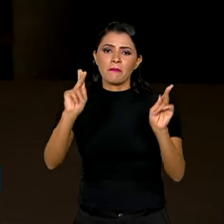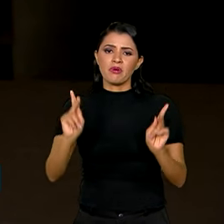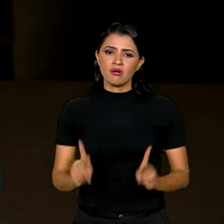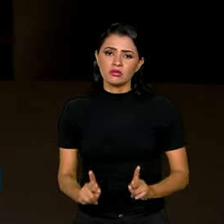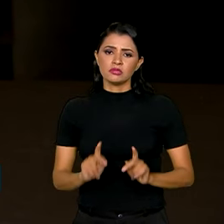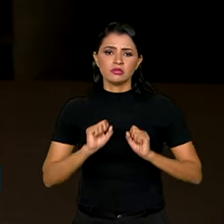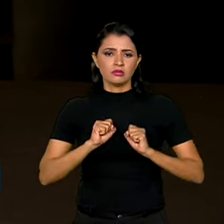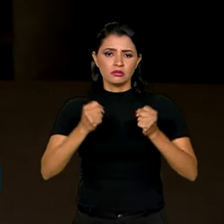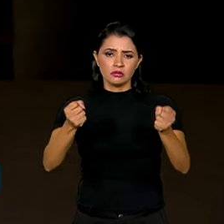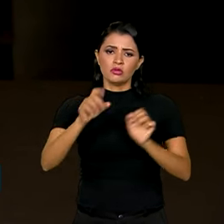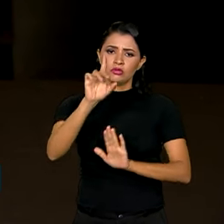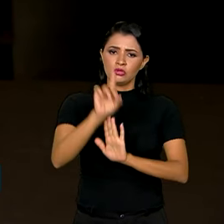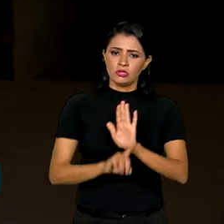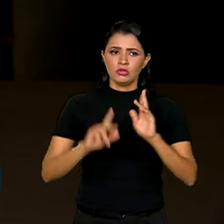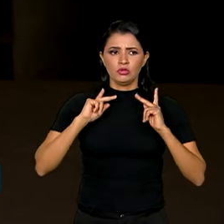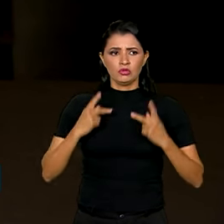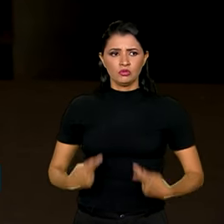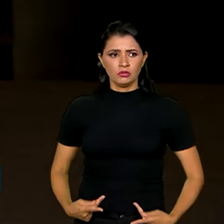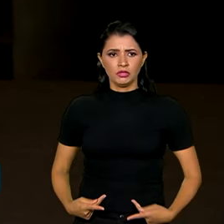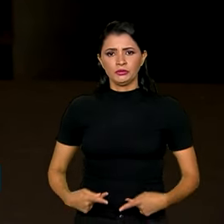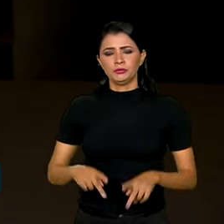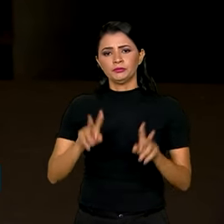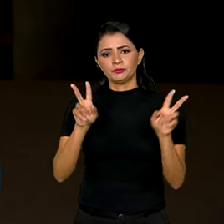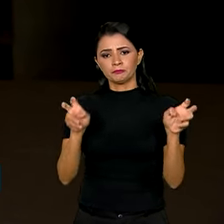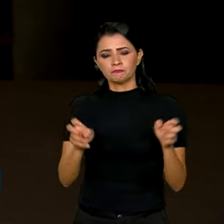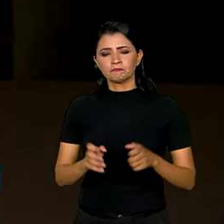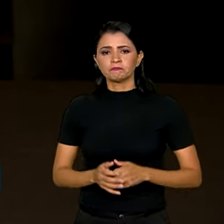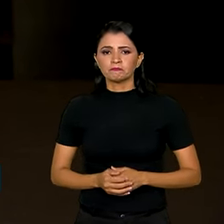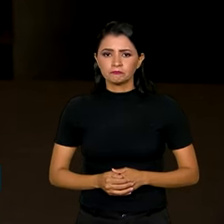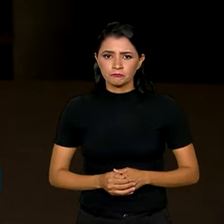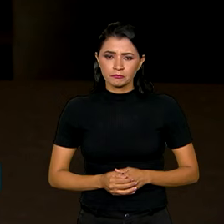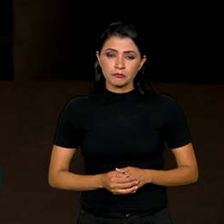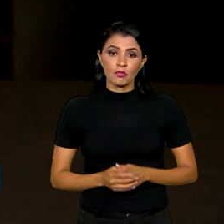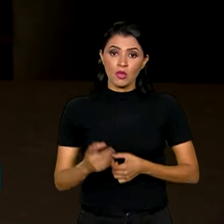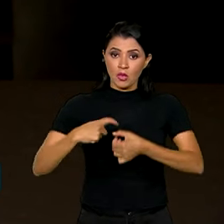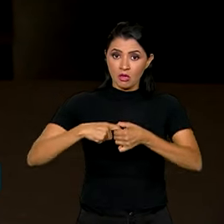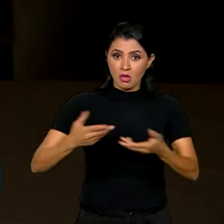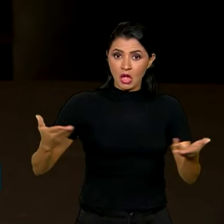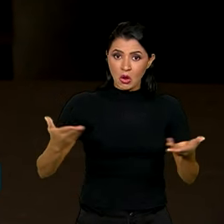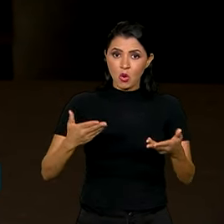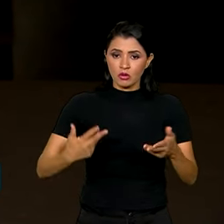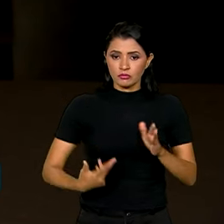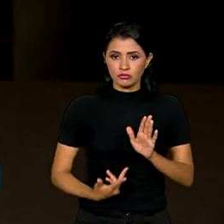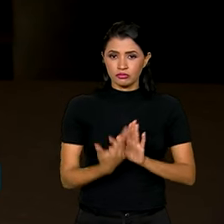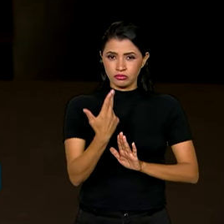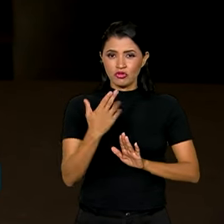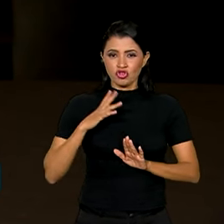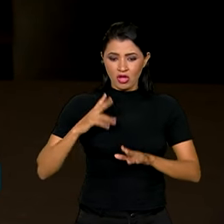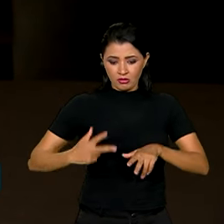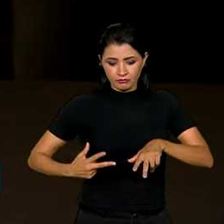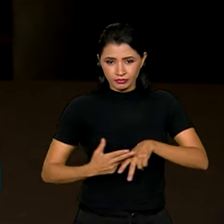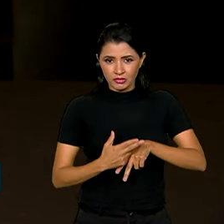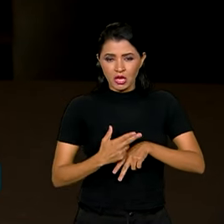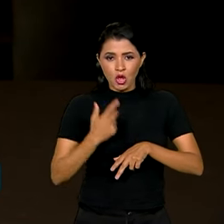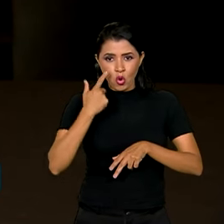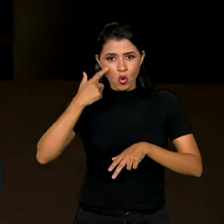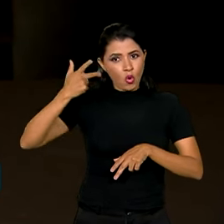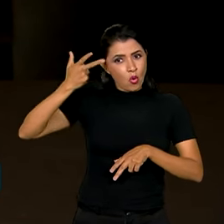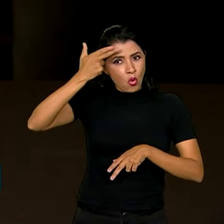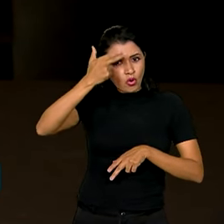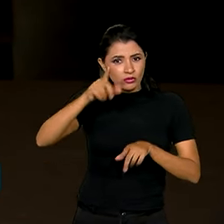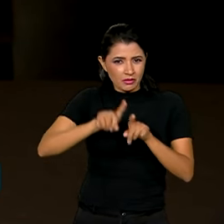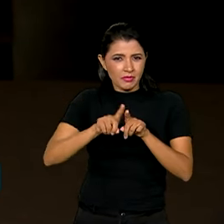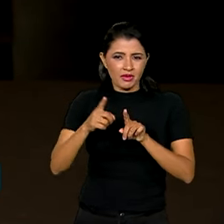dos direitos humanos no mundo. Fecha aspas. Em recuperação pós cirurgias no quadril e nos olhos desde o fim